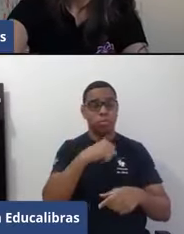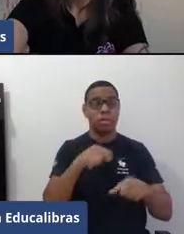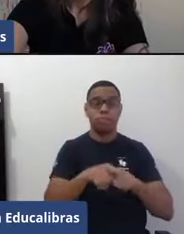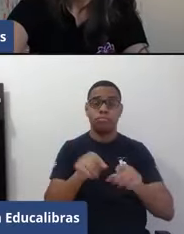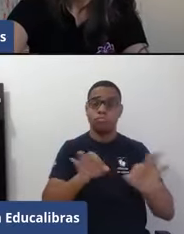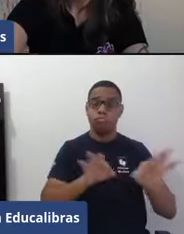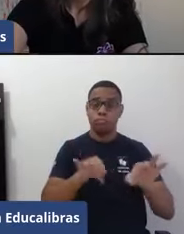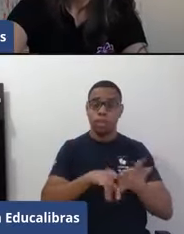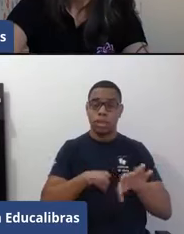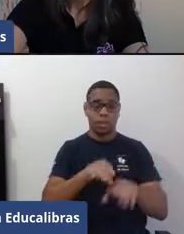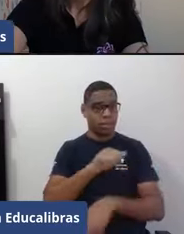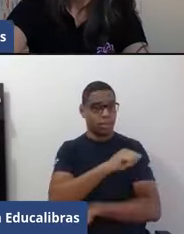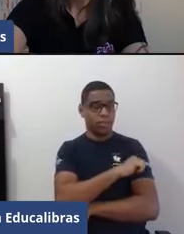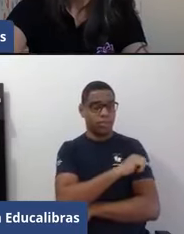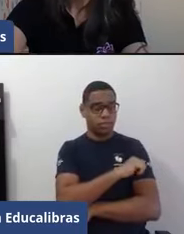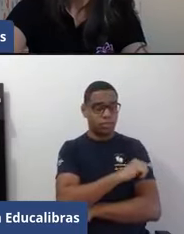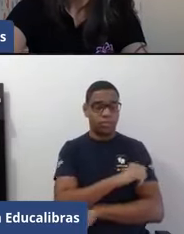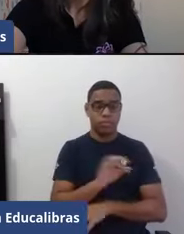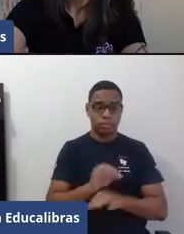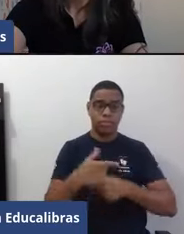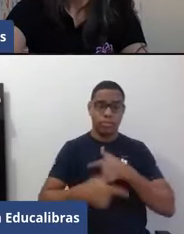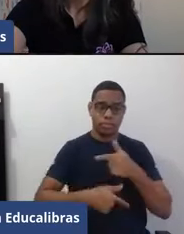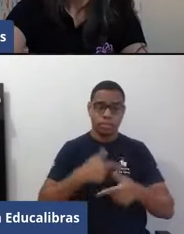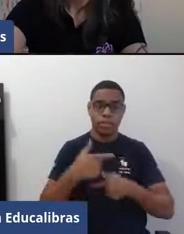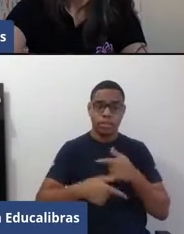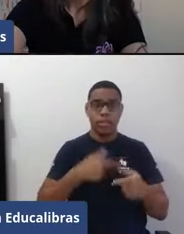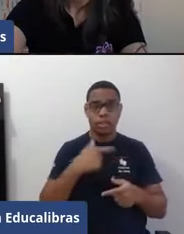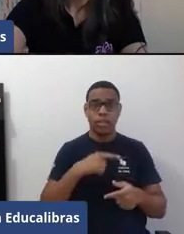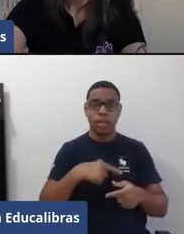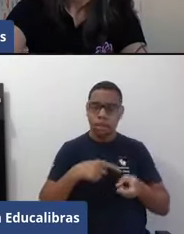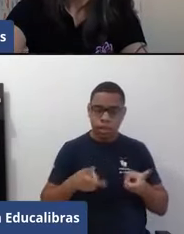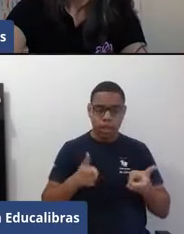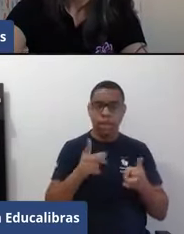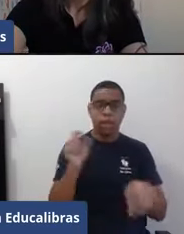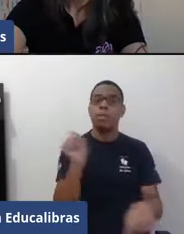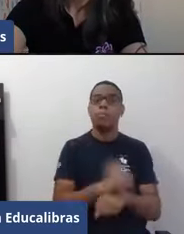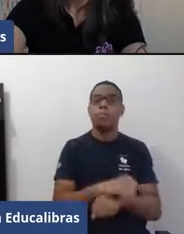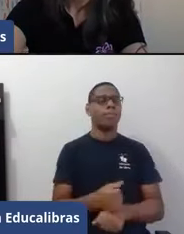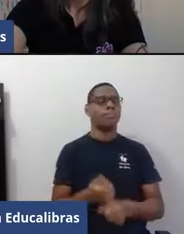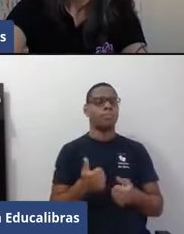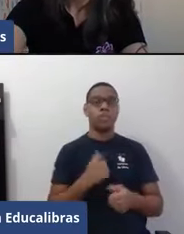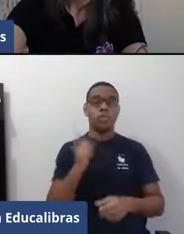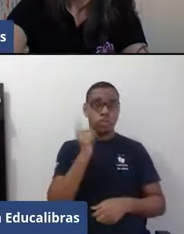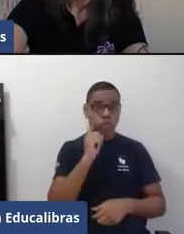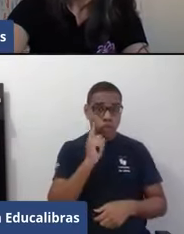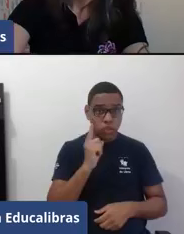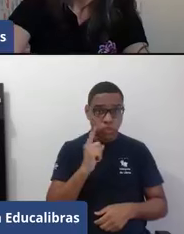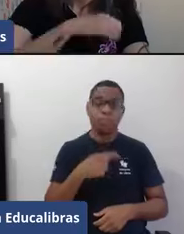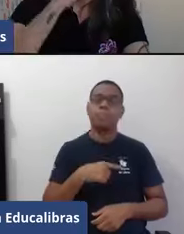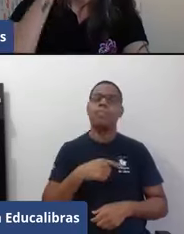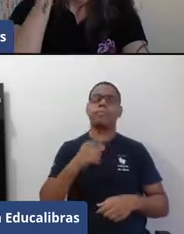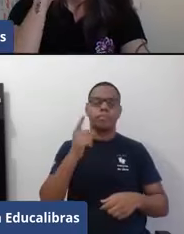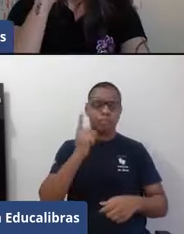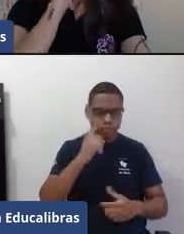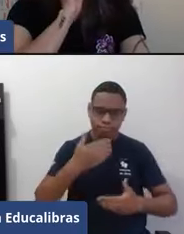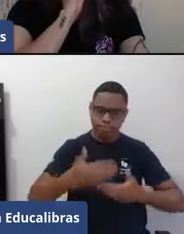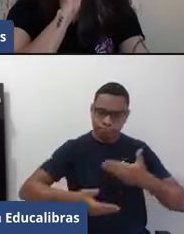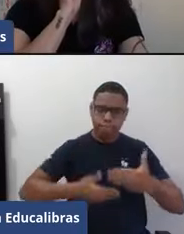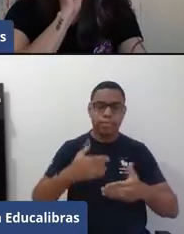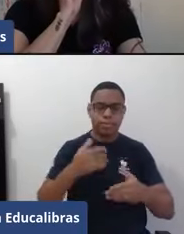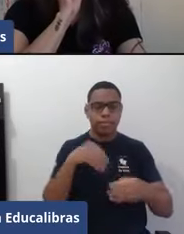próprios alunos. É um trabalho que tem que parar, um trabalho contínuo. A gente trabalha todos os dias, temos que todos os dias estar trabalhando